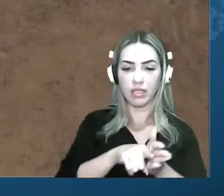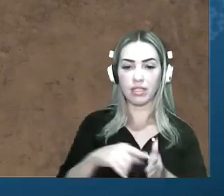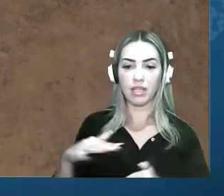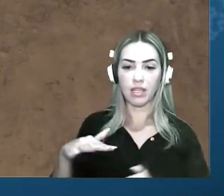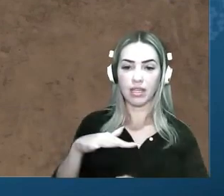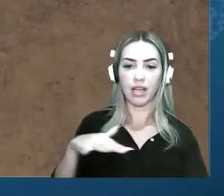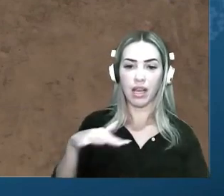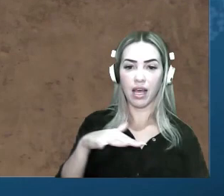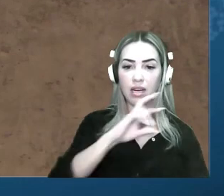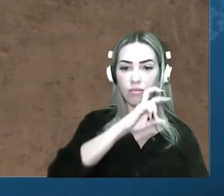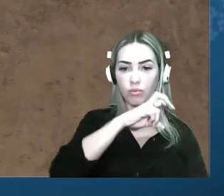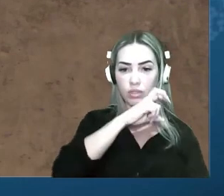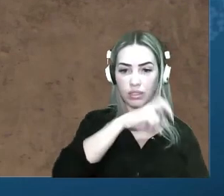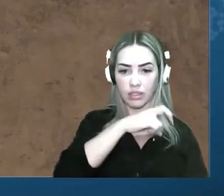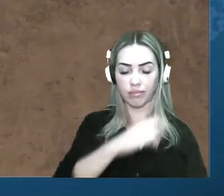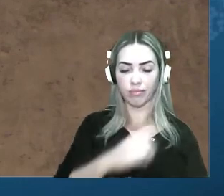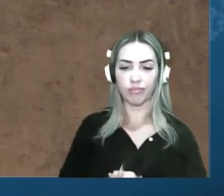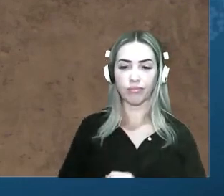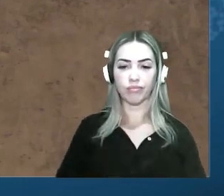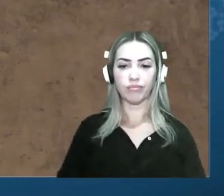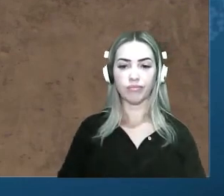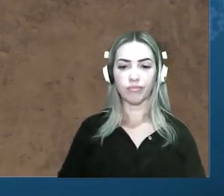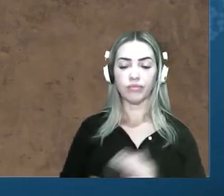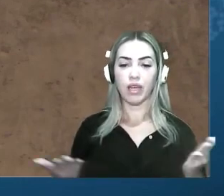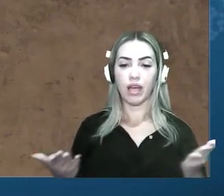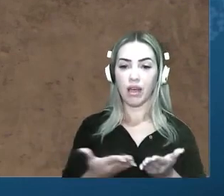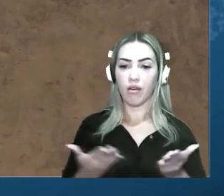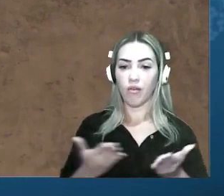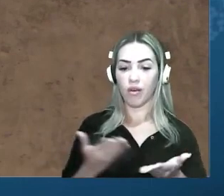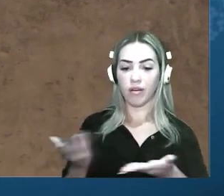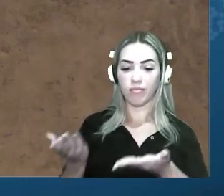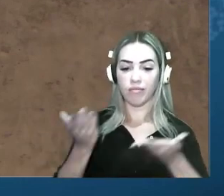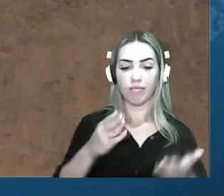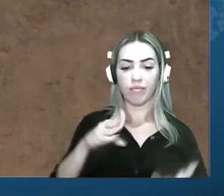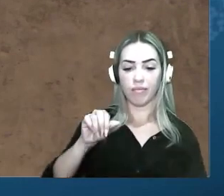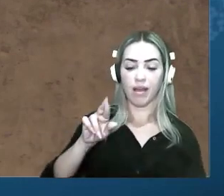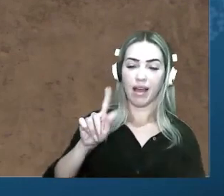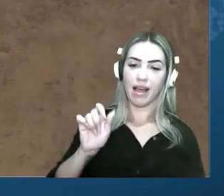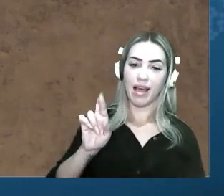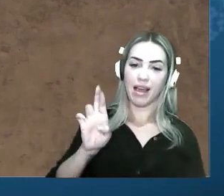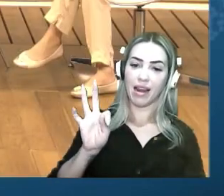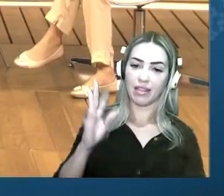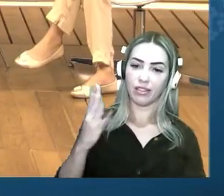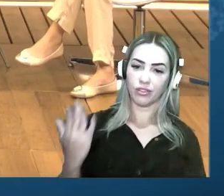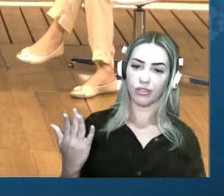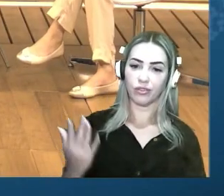Butantan. Eu passo a palavra, então, a Margarete Dalcomo.